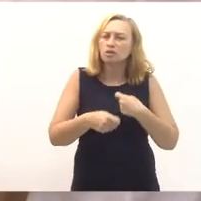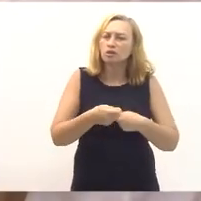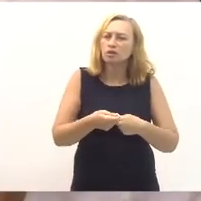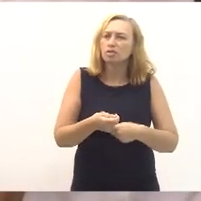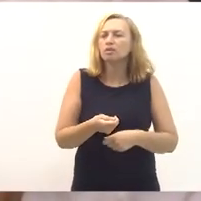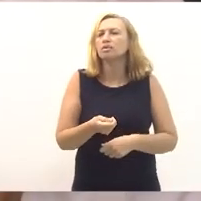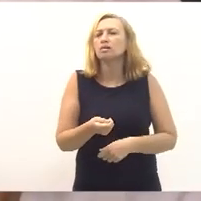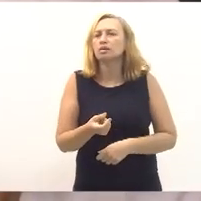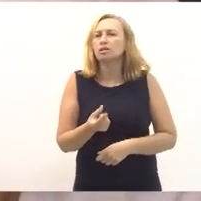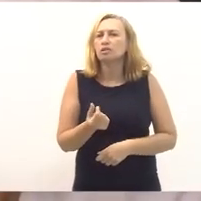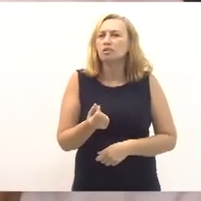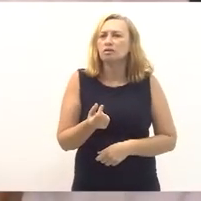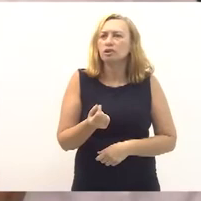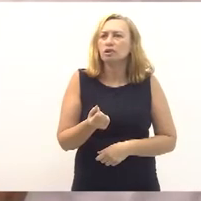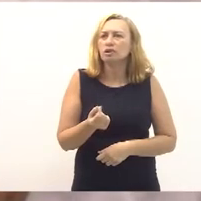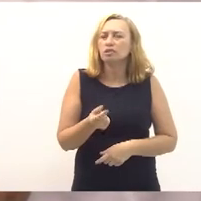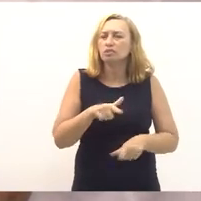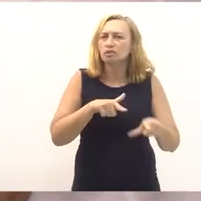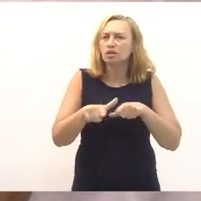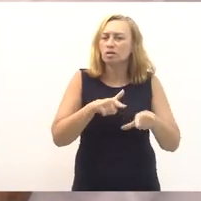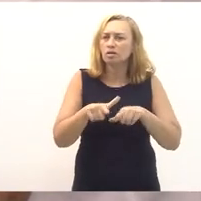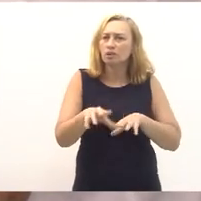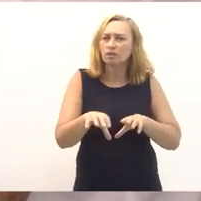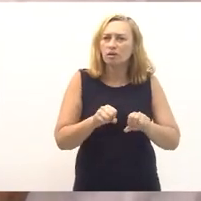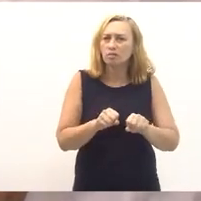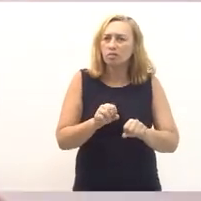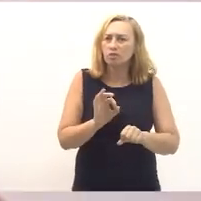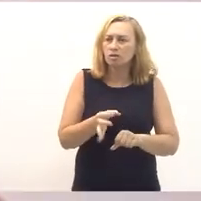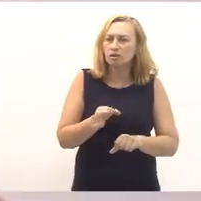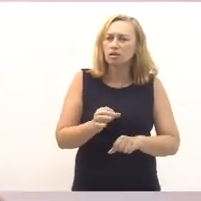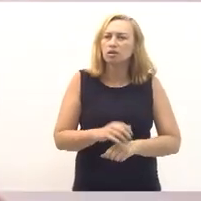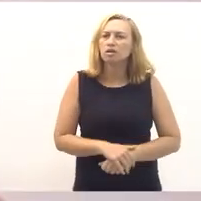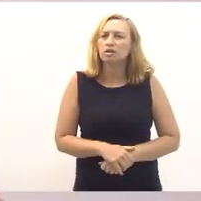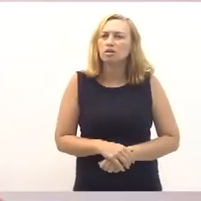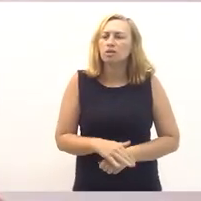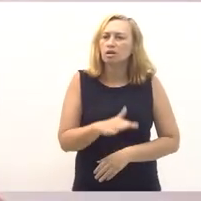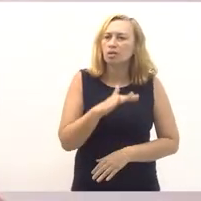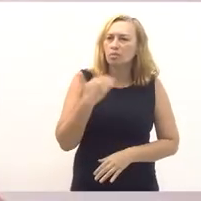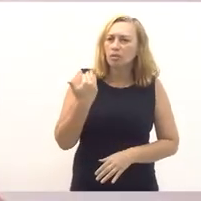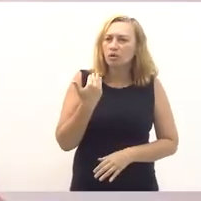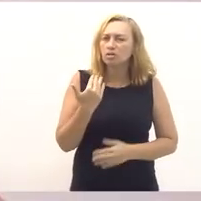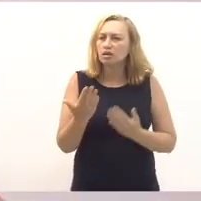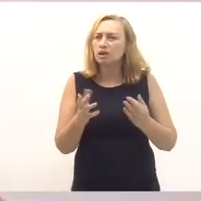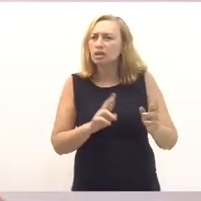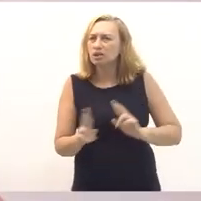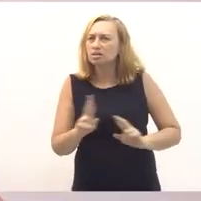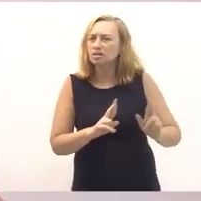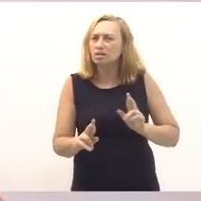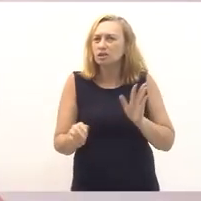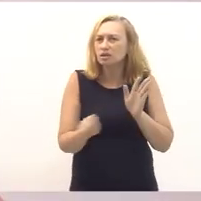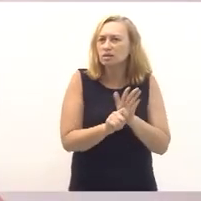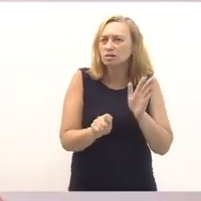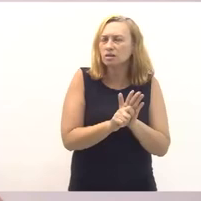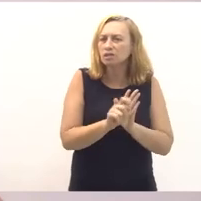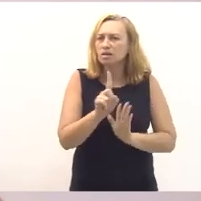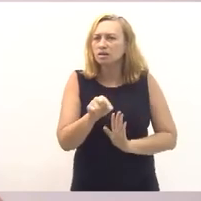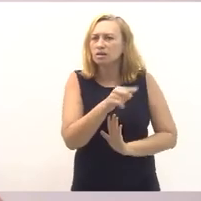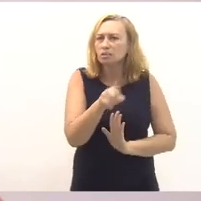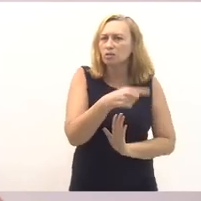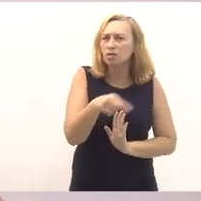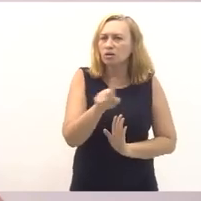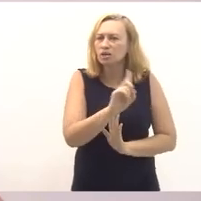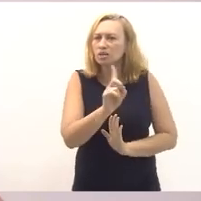de crises gerar Muitas vagas de trabalhos formais e informais a mortalidade relacionada a maconha está na sua proibição